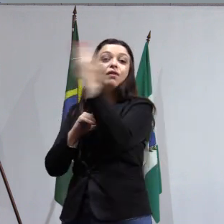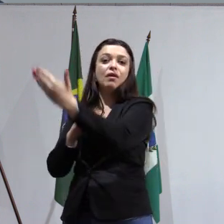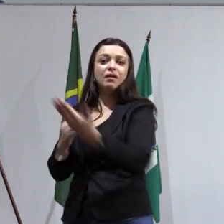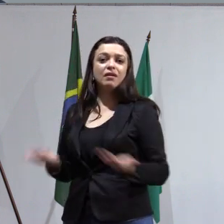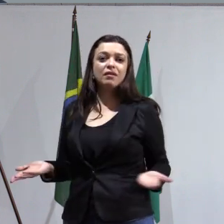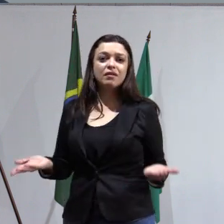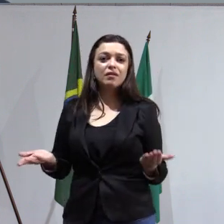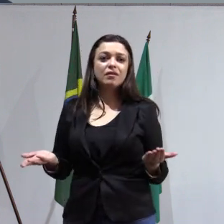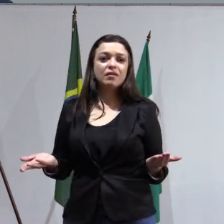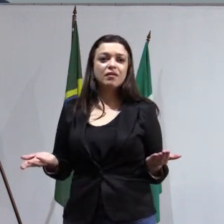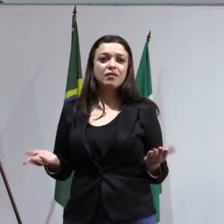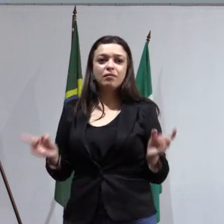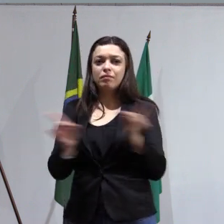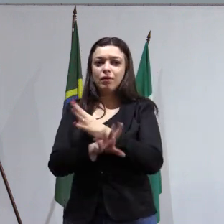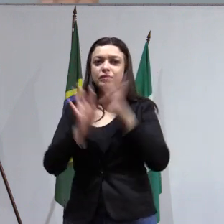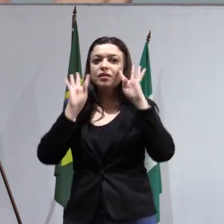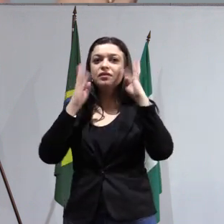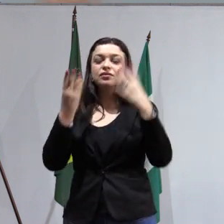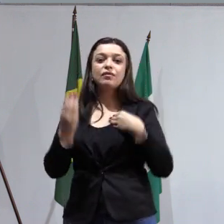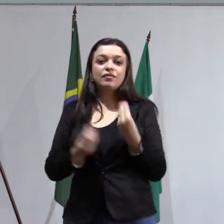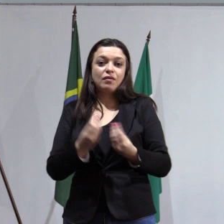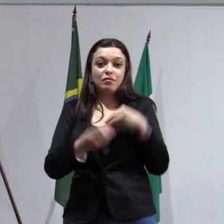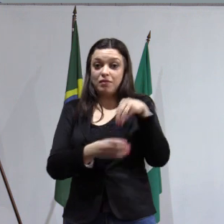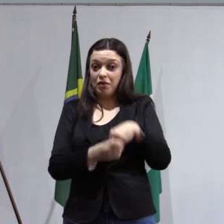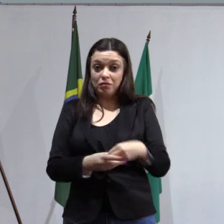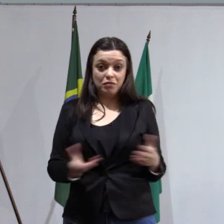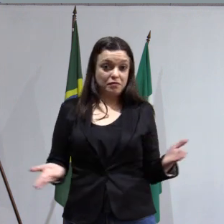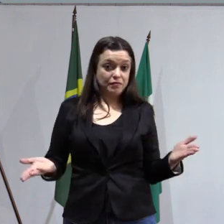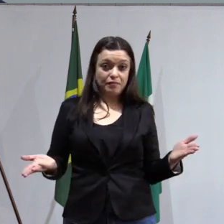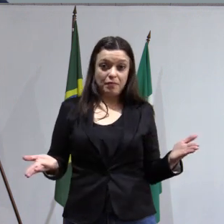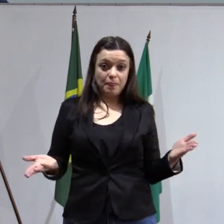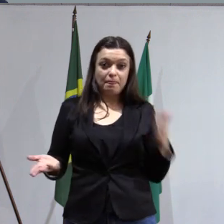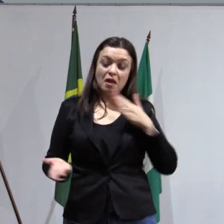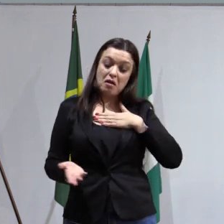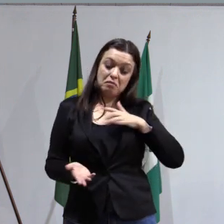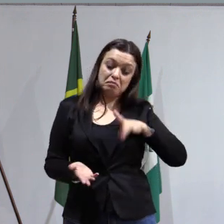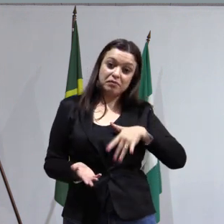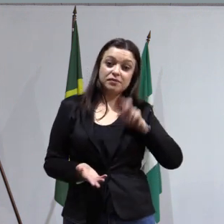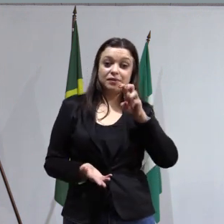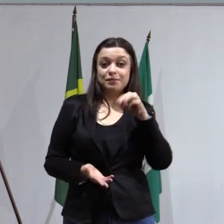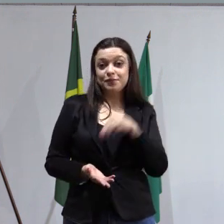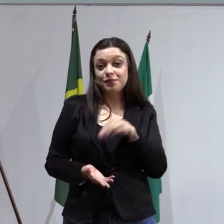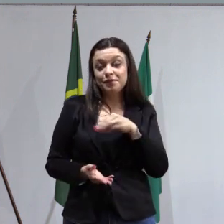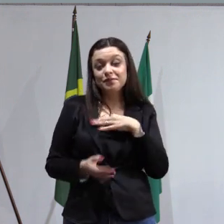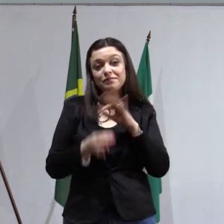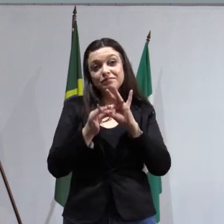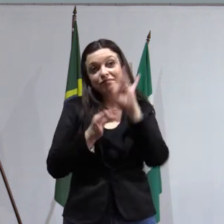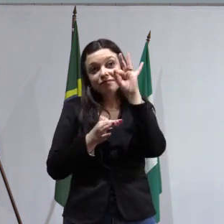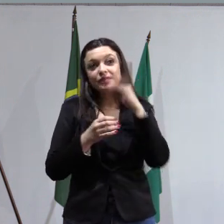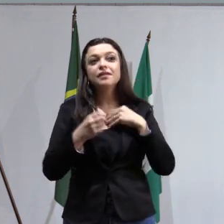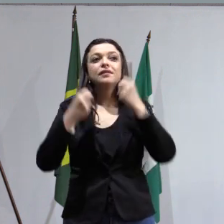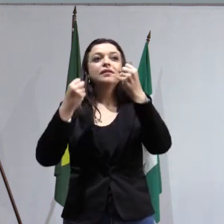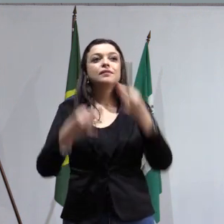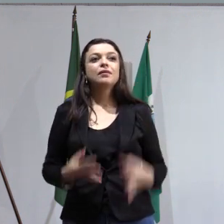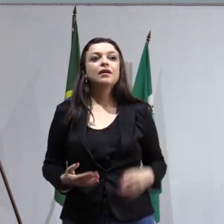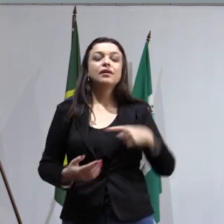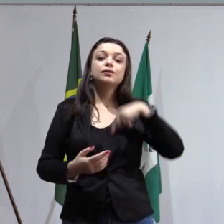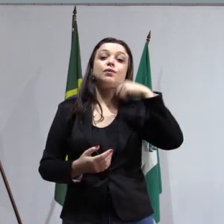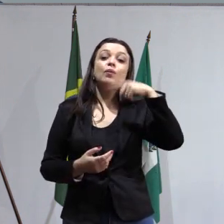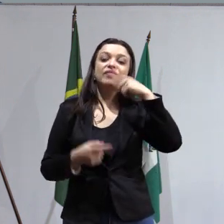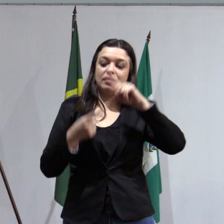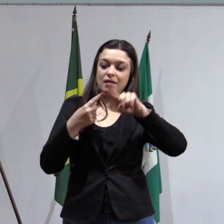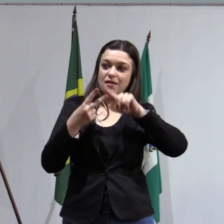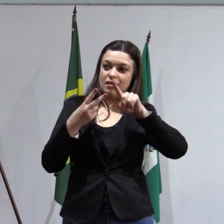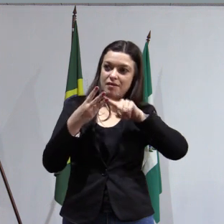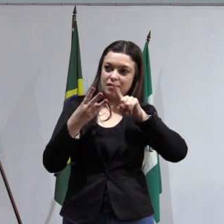ministro da Educação. Então, assim, nos meus pobres 5 minutos aqui, eu queria só pontuar essas dúvidas, né,